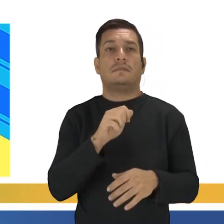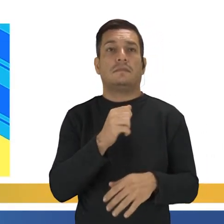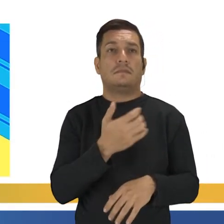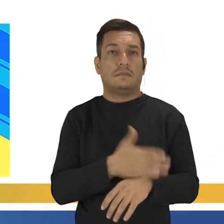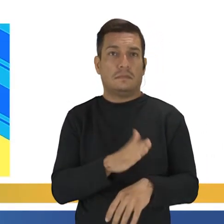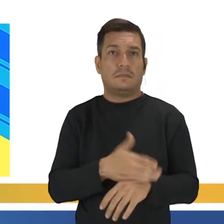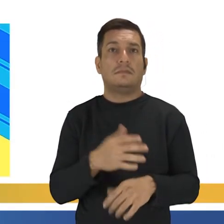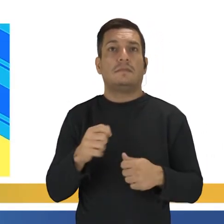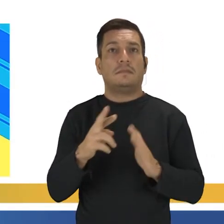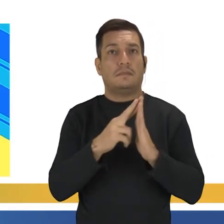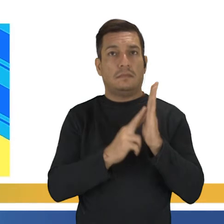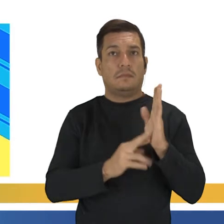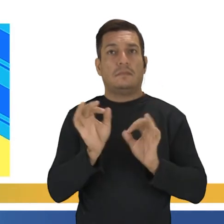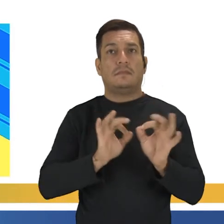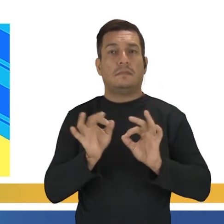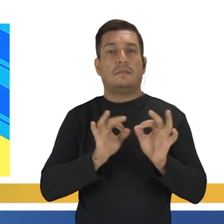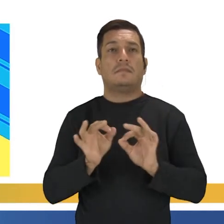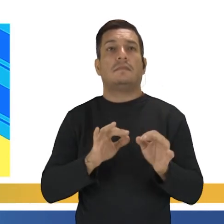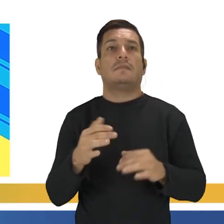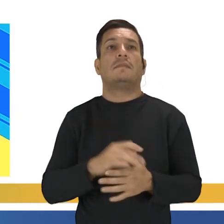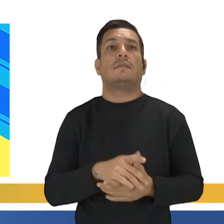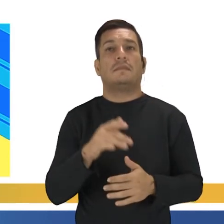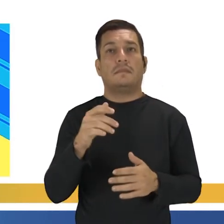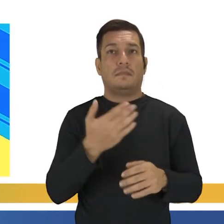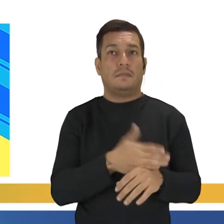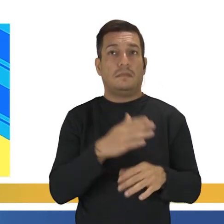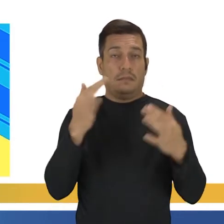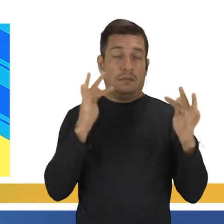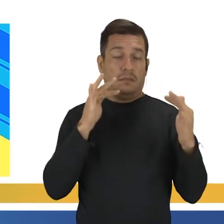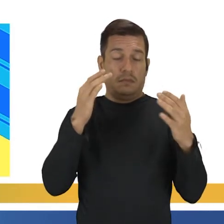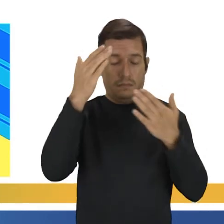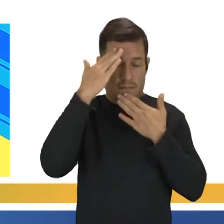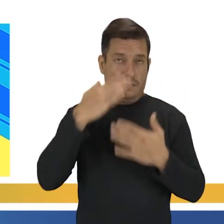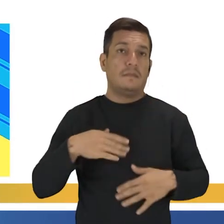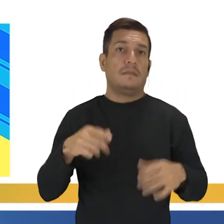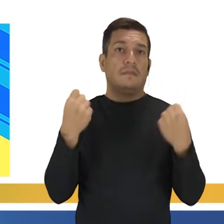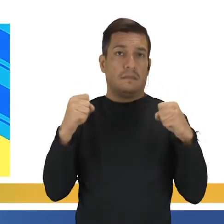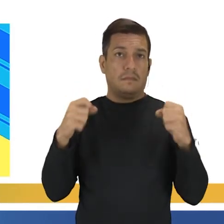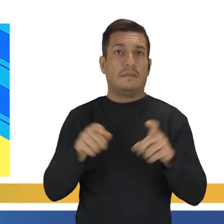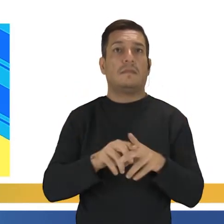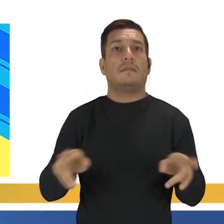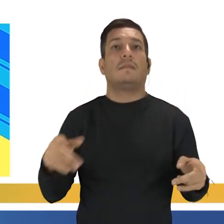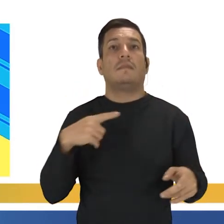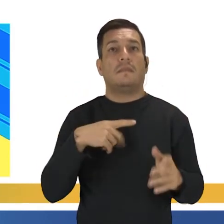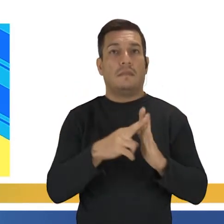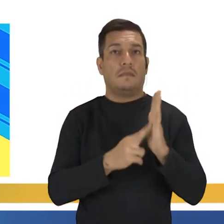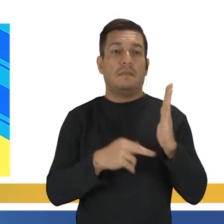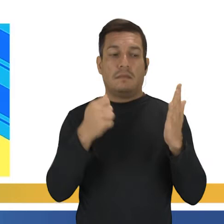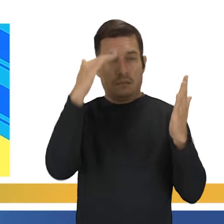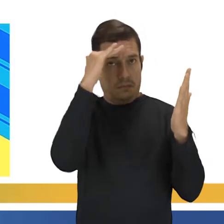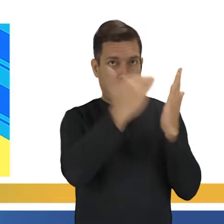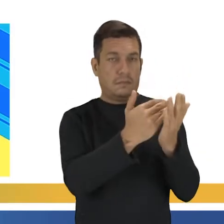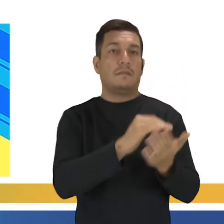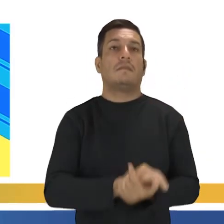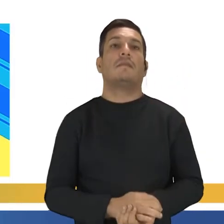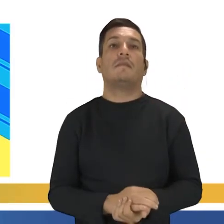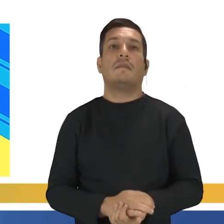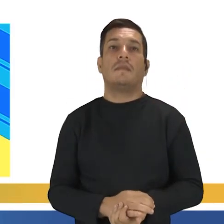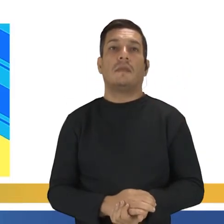forma específica ao esforço que lhe é oferecido. Exercícios aeróbicos deverão provocar adaptações no sistema cardiorrespiratório.